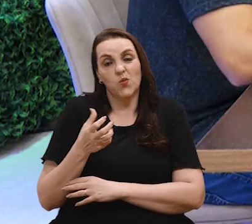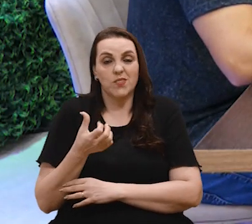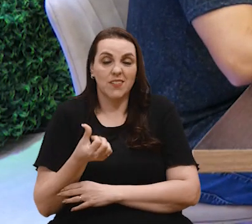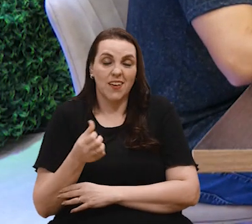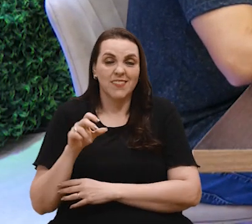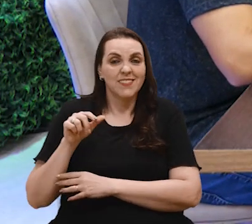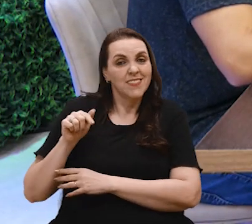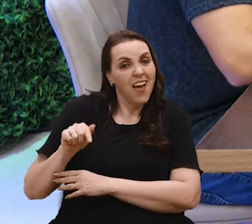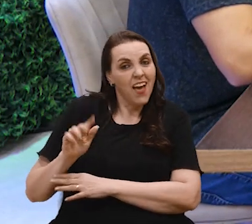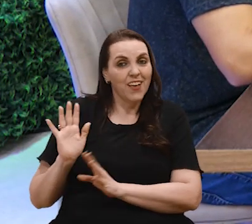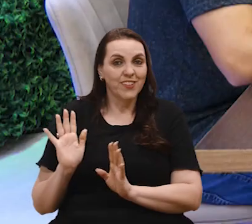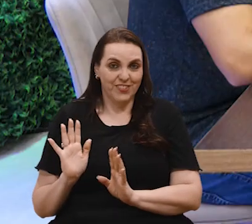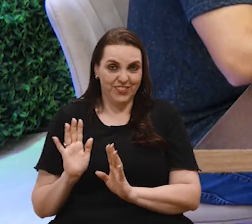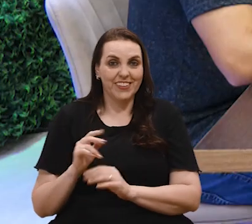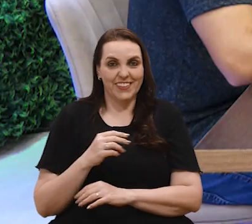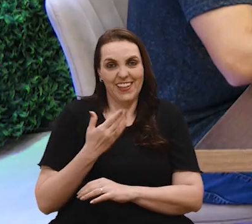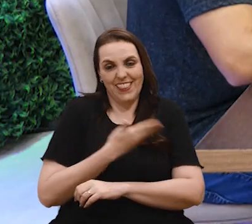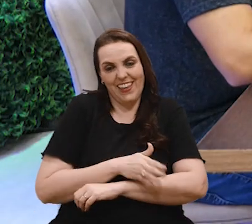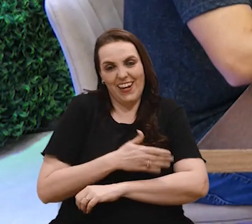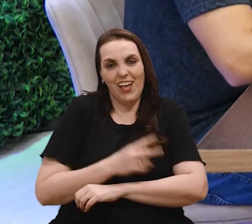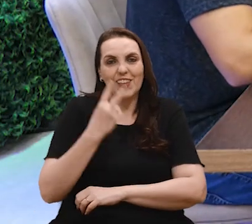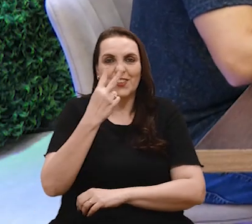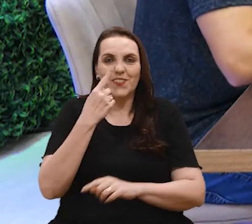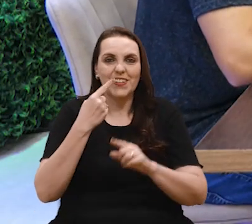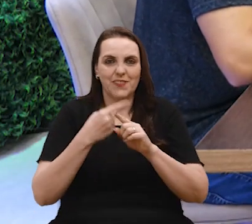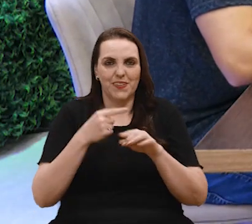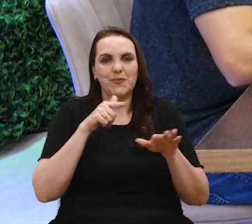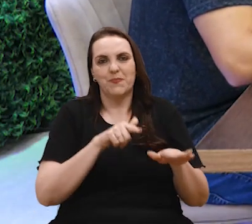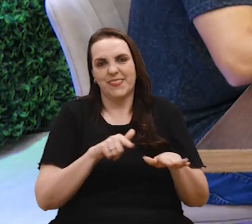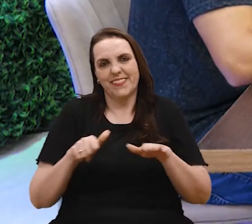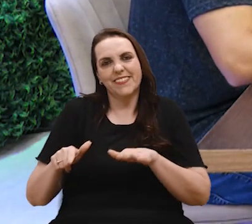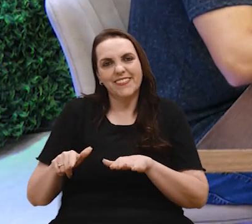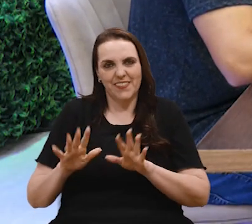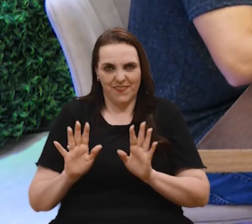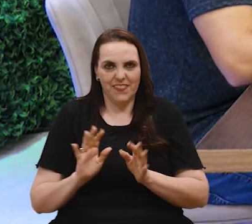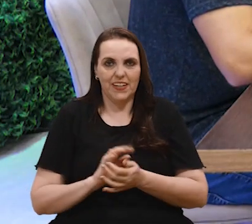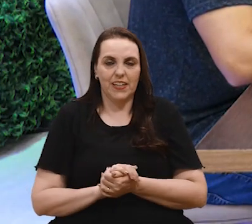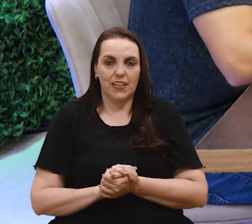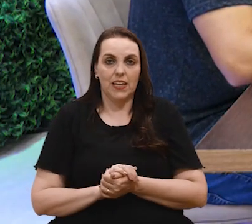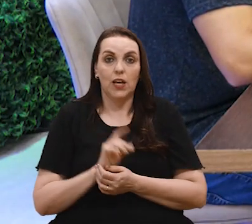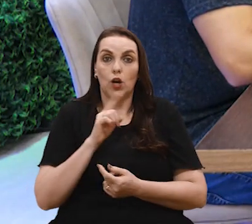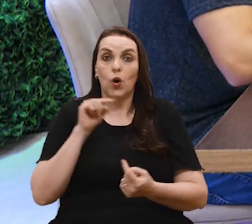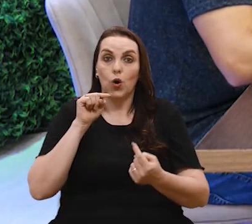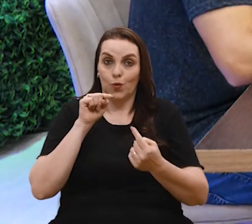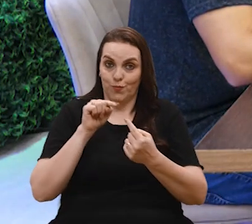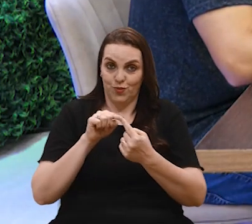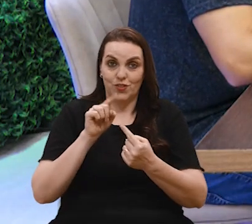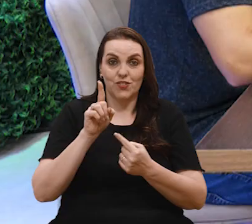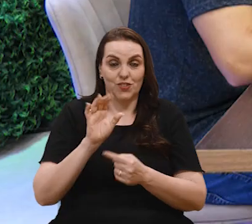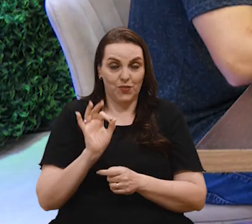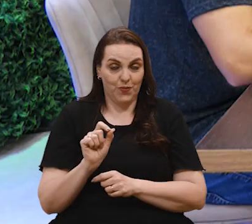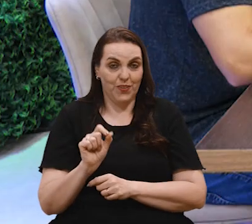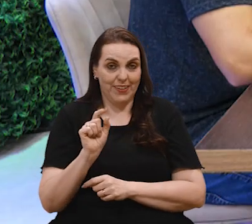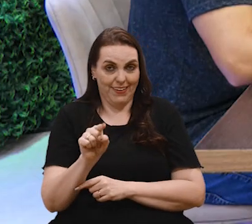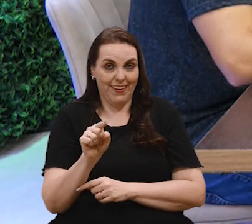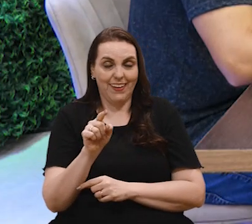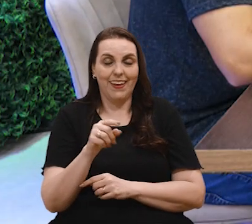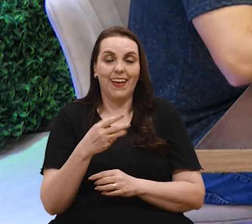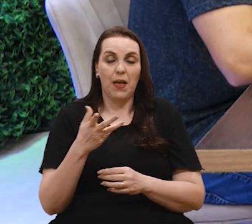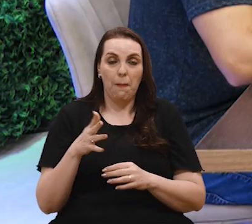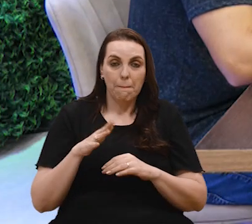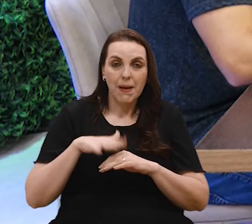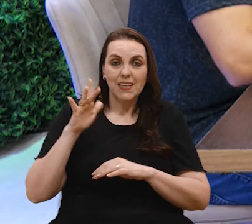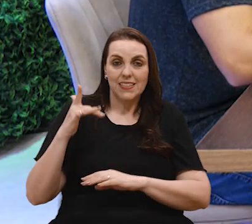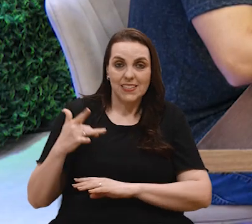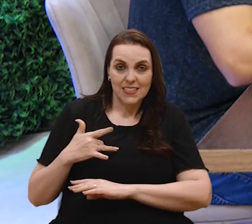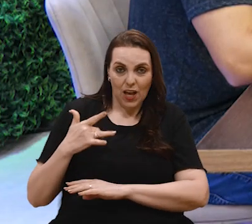7, assim, em treinos 2 vezes por semana, pelo menos. Mas a intenção, nesse sentido de buscar